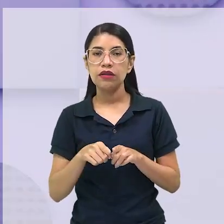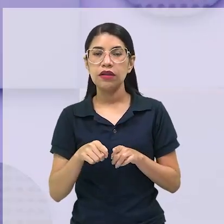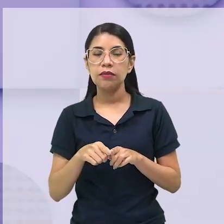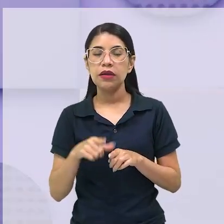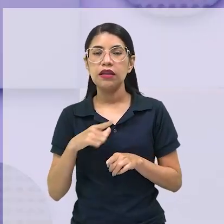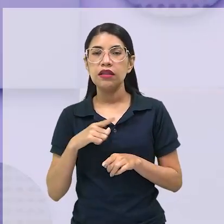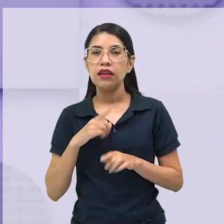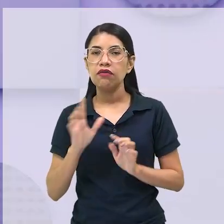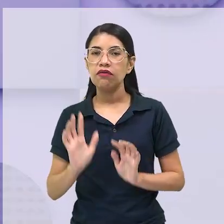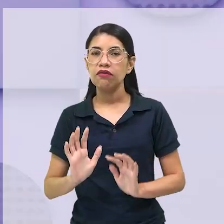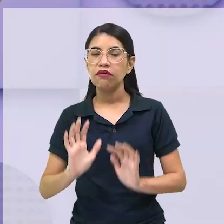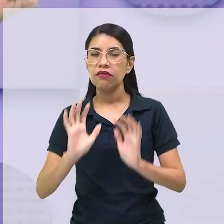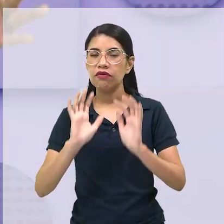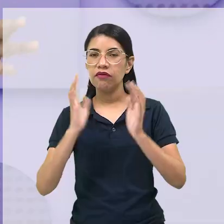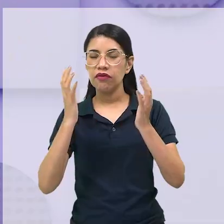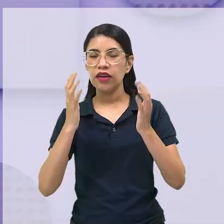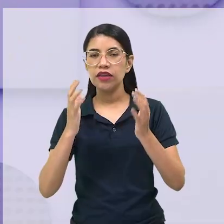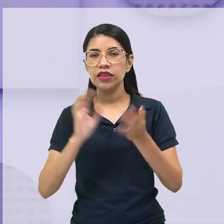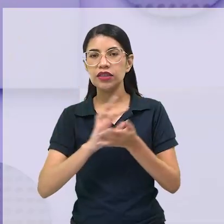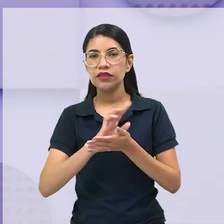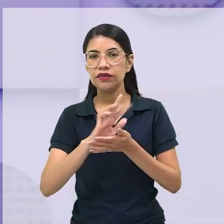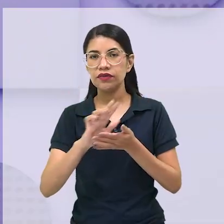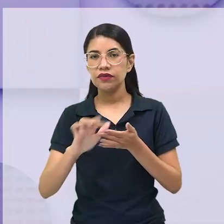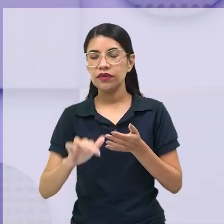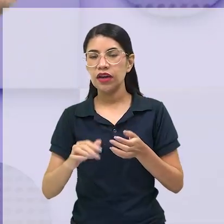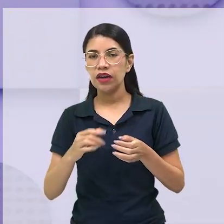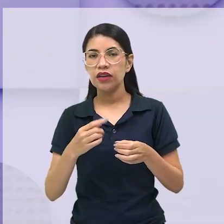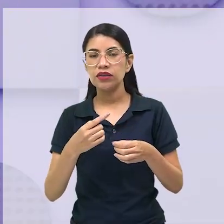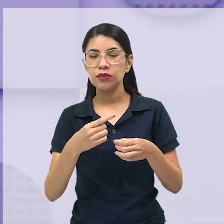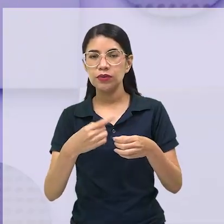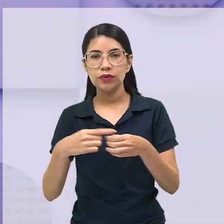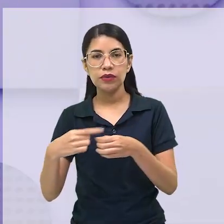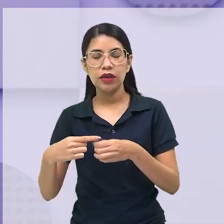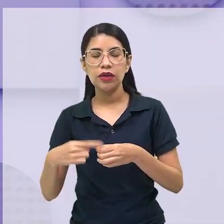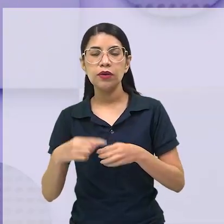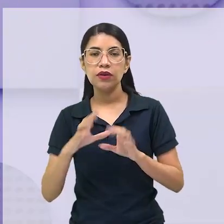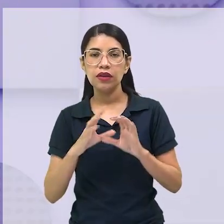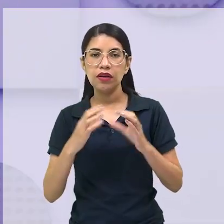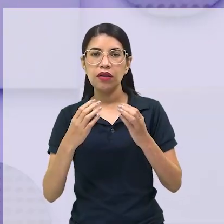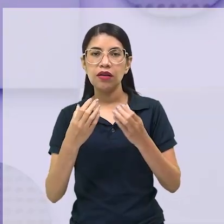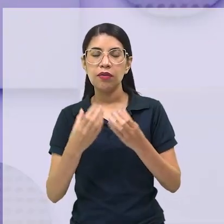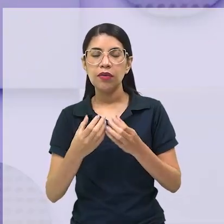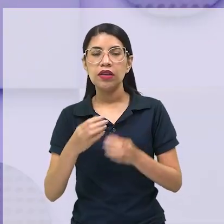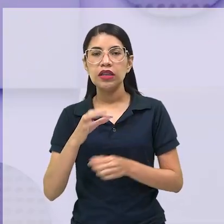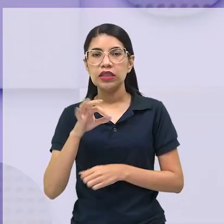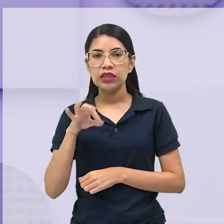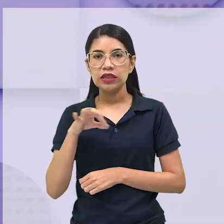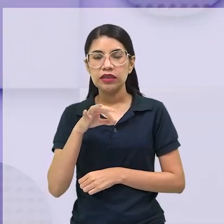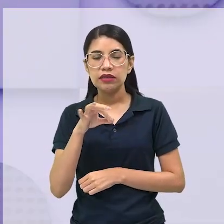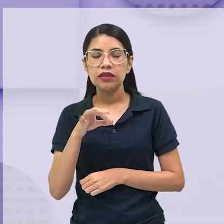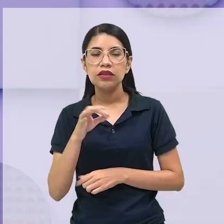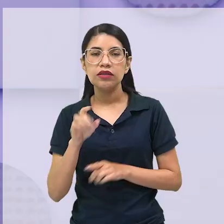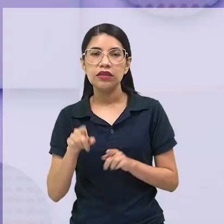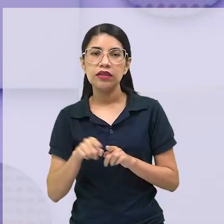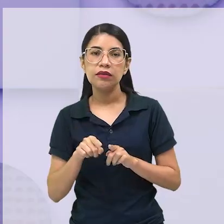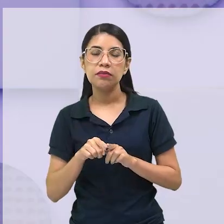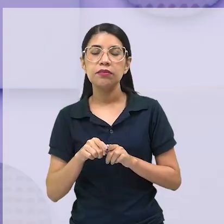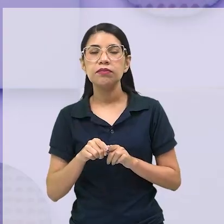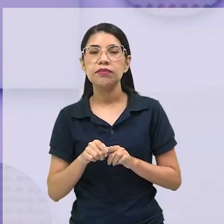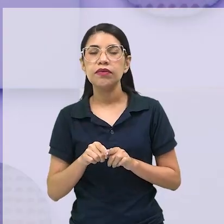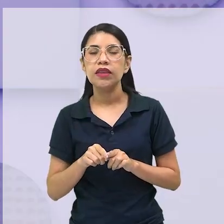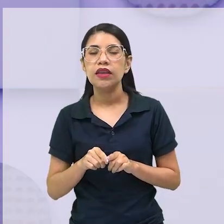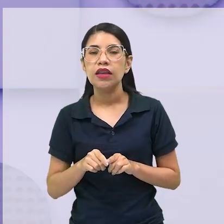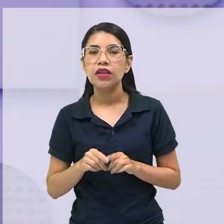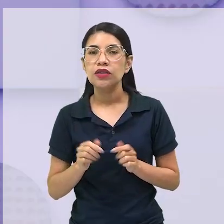as festas da comunidade, que são festas de santo, as quermesses, e aí, juntamente